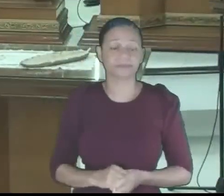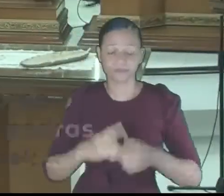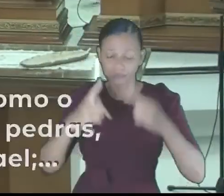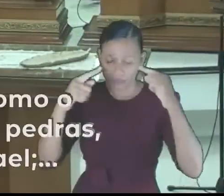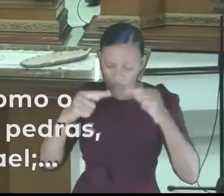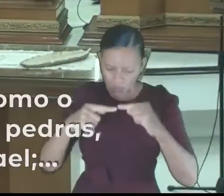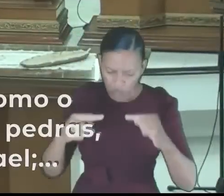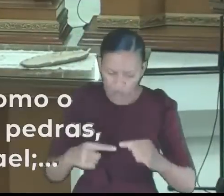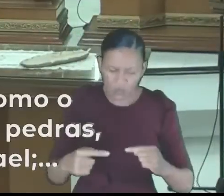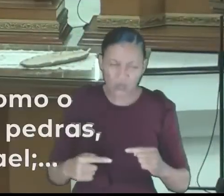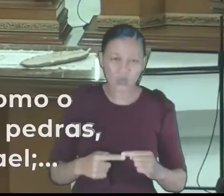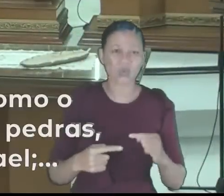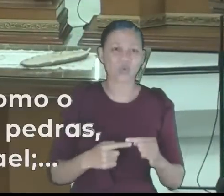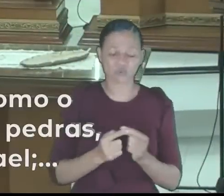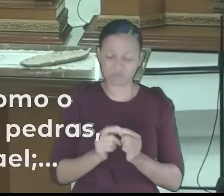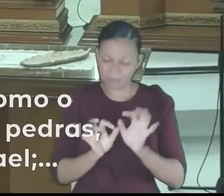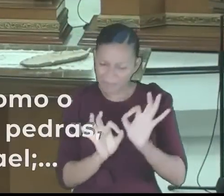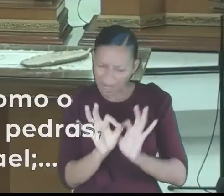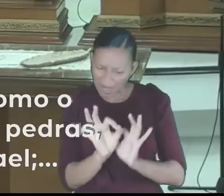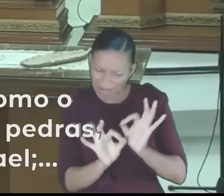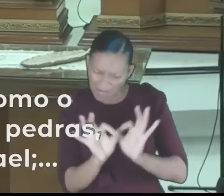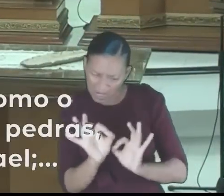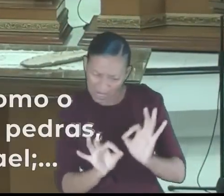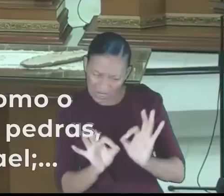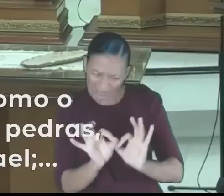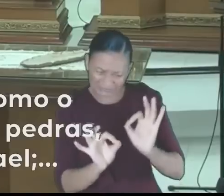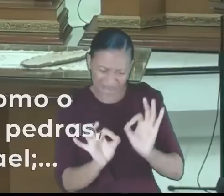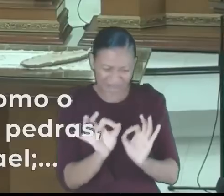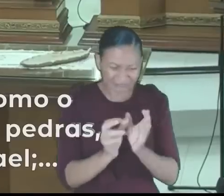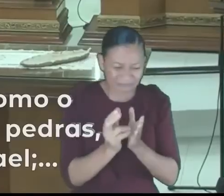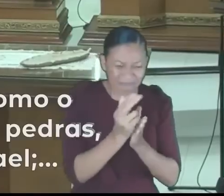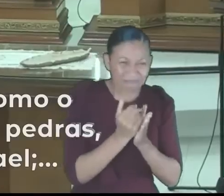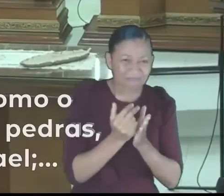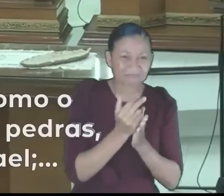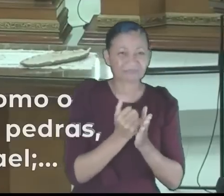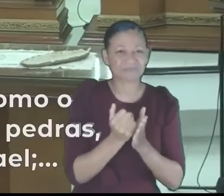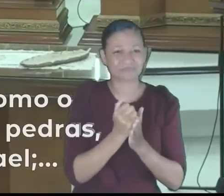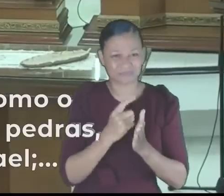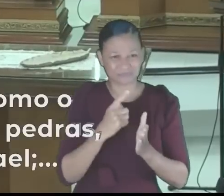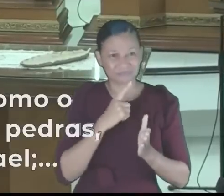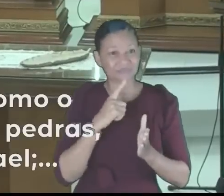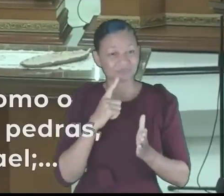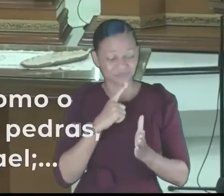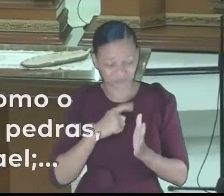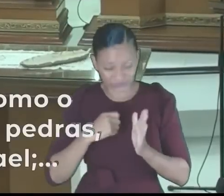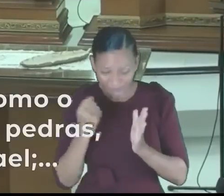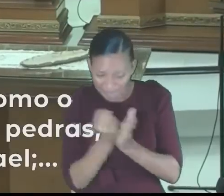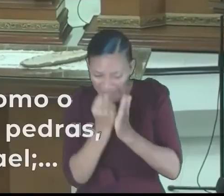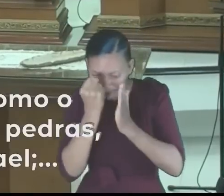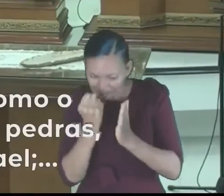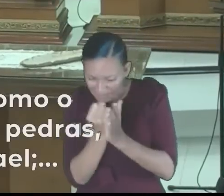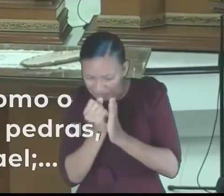a obra do lapidário, como o lavor de selos,